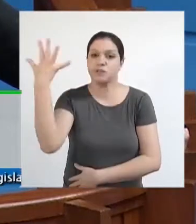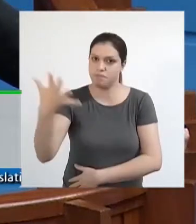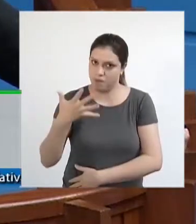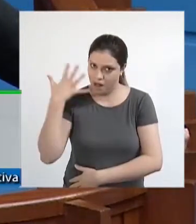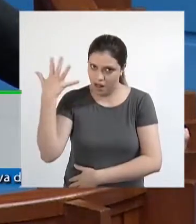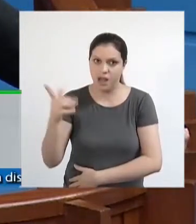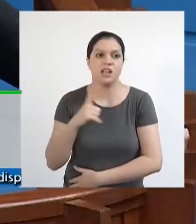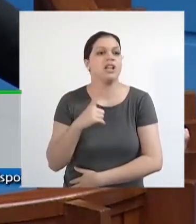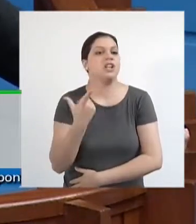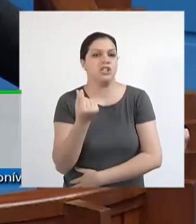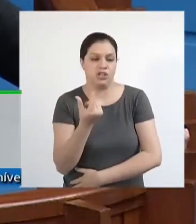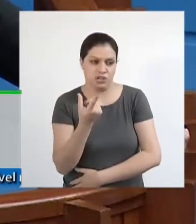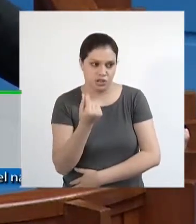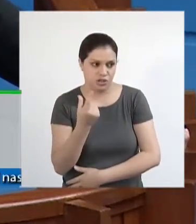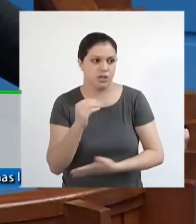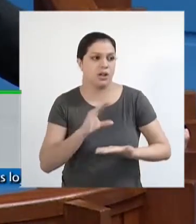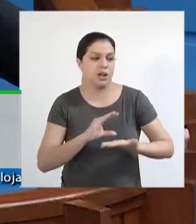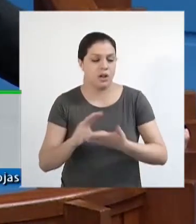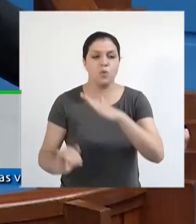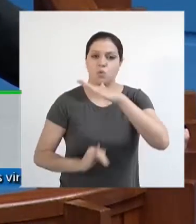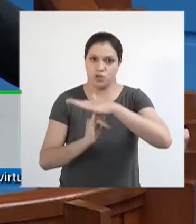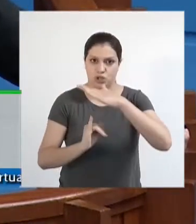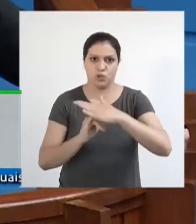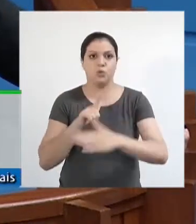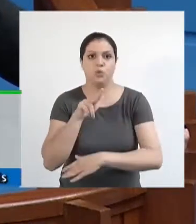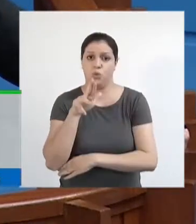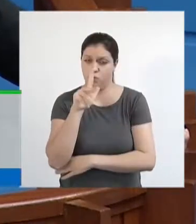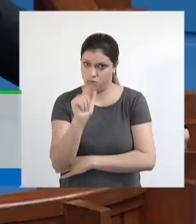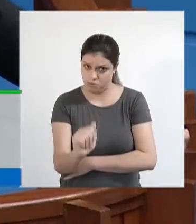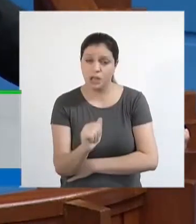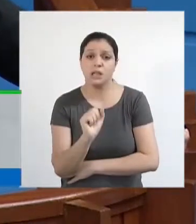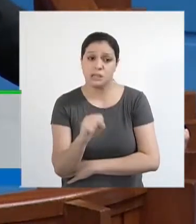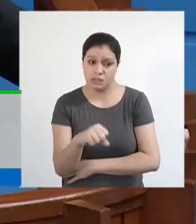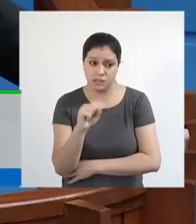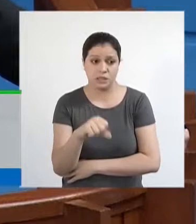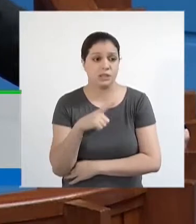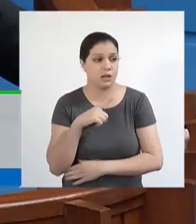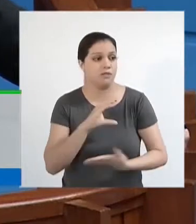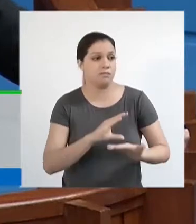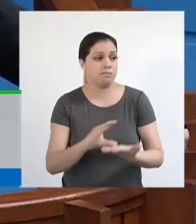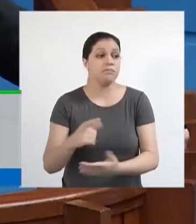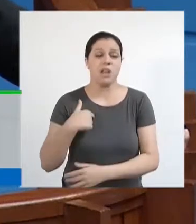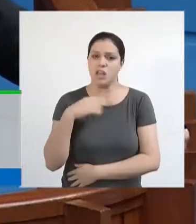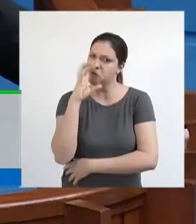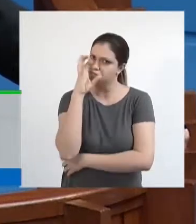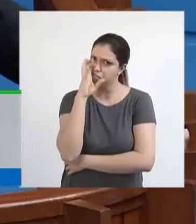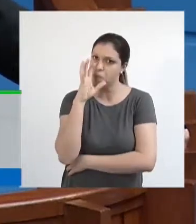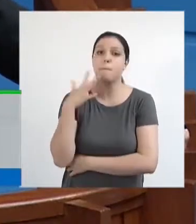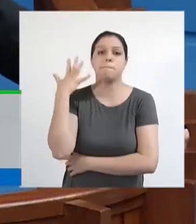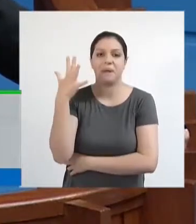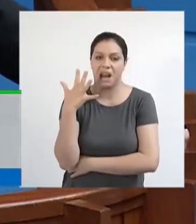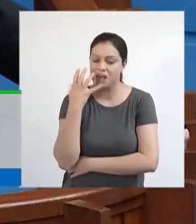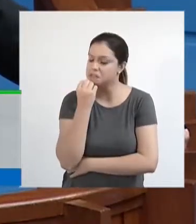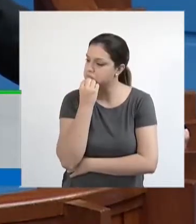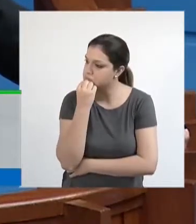ganhava, recebia, o Instituto Lula recebeu. E eu assisti uma dessas palestras, vale a pena,